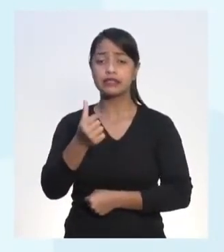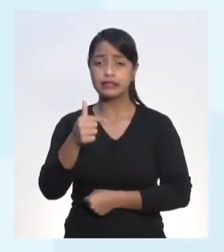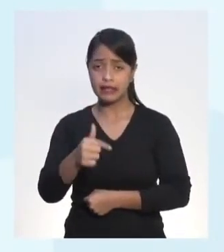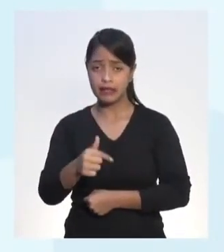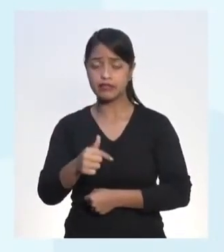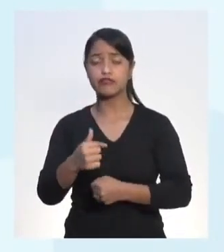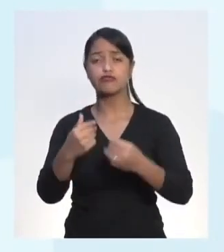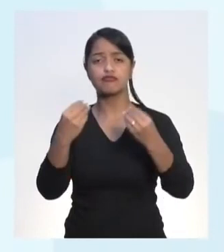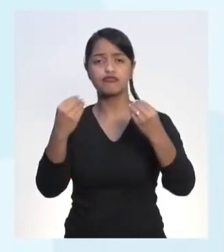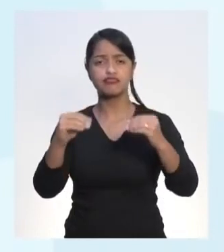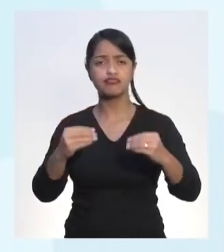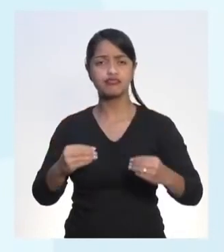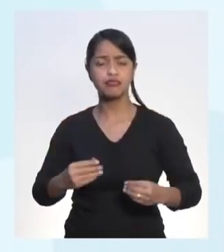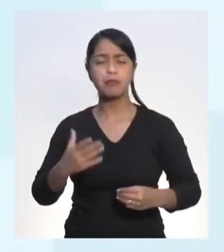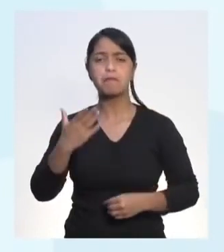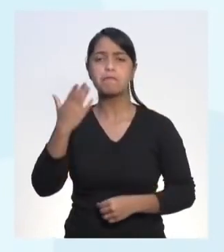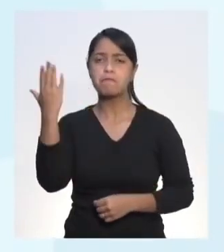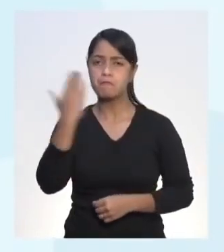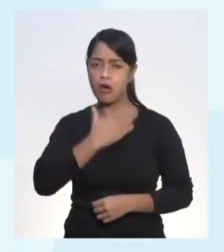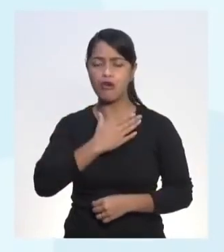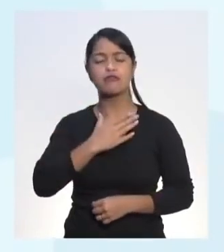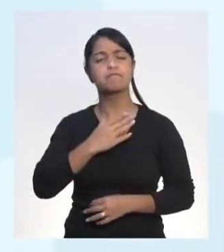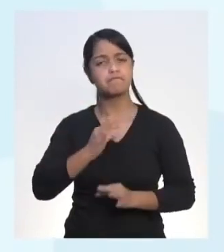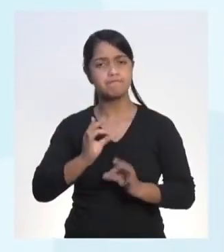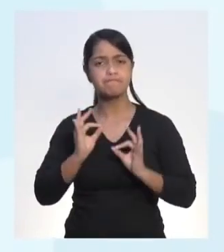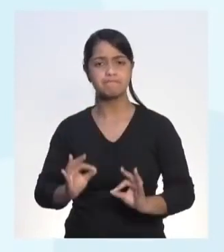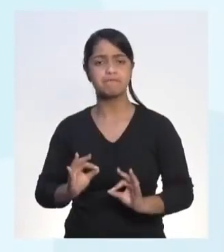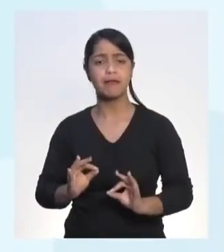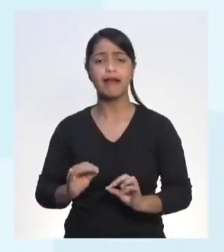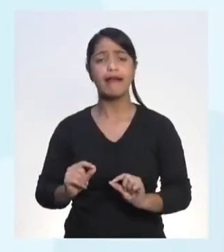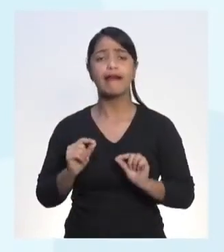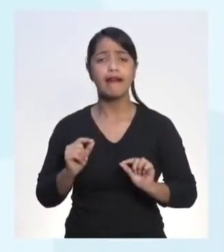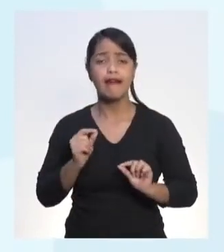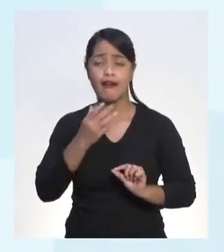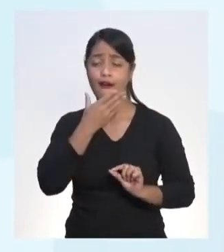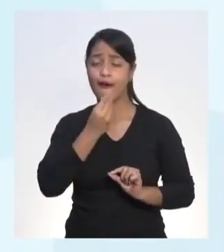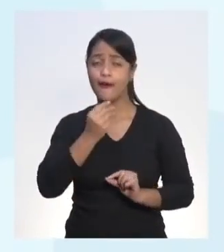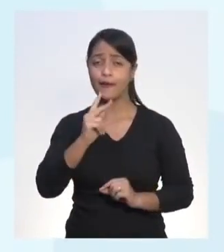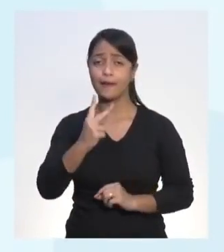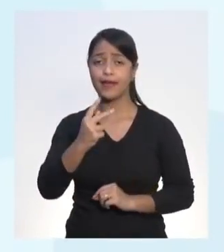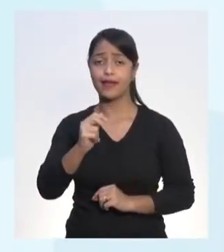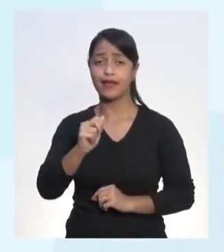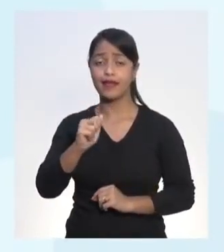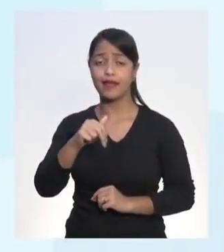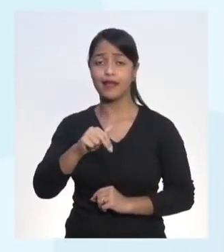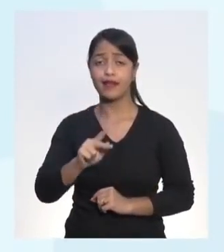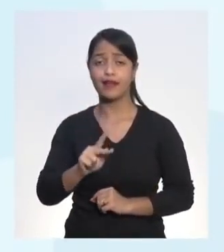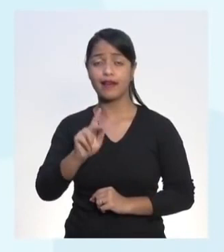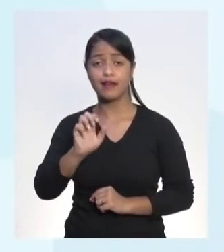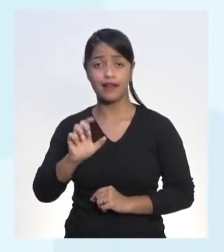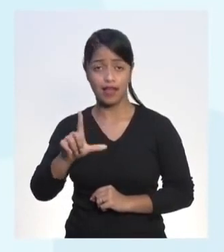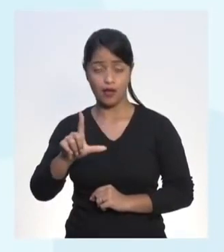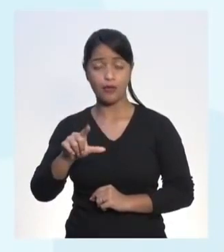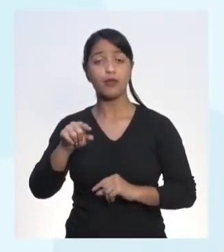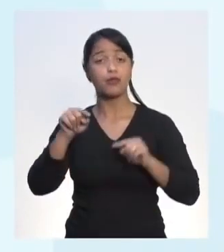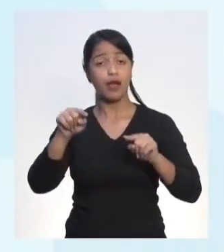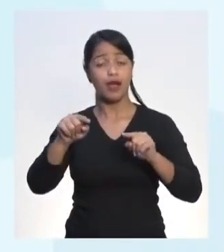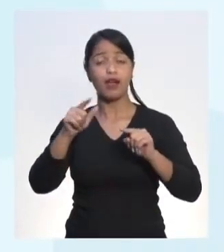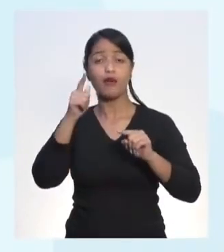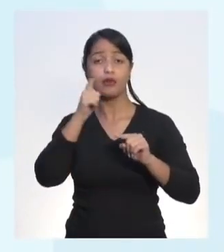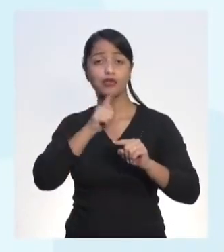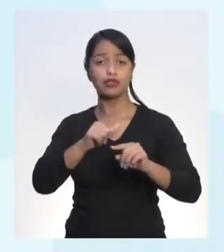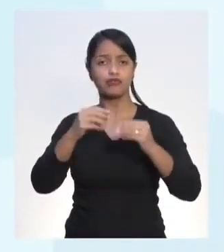a eficácia por Hankel, né, quem construiu, quem desenvolveu essa escrita nessa